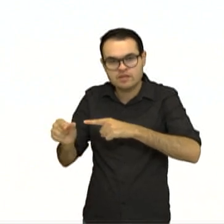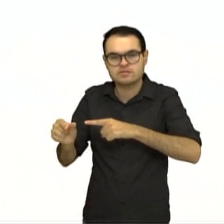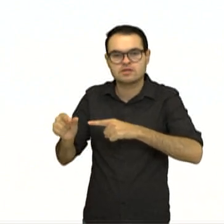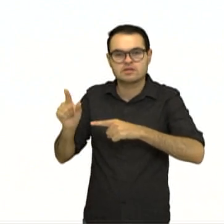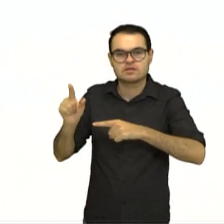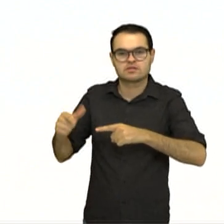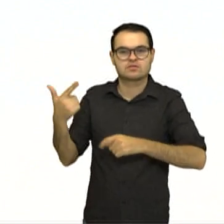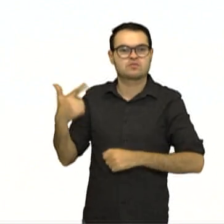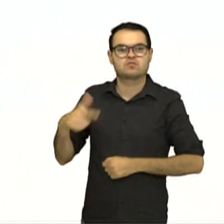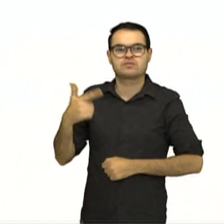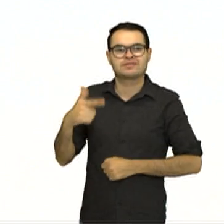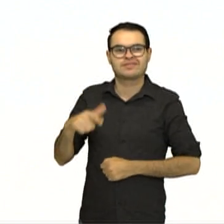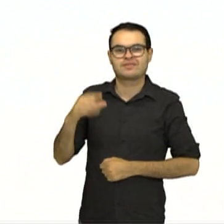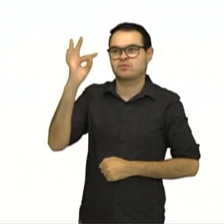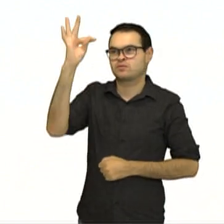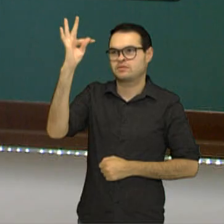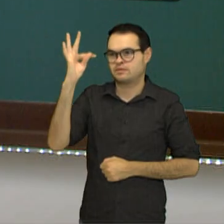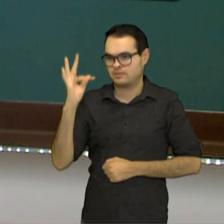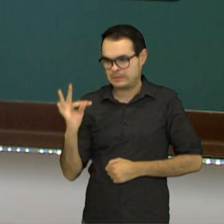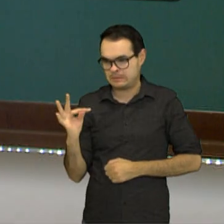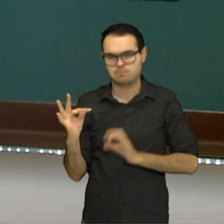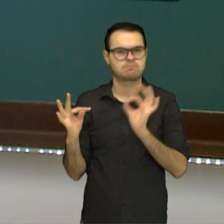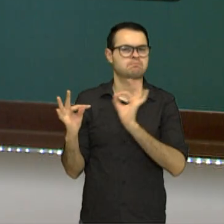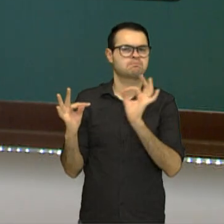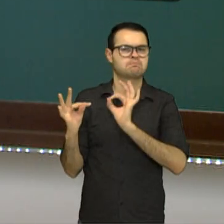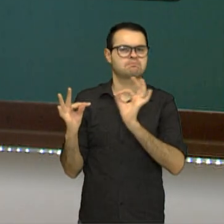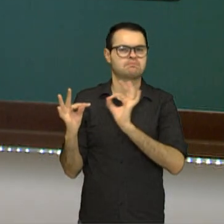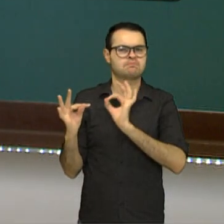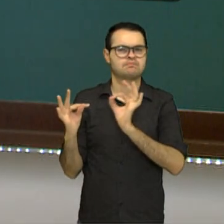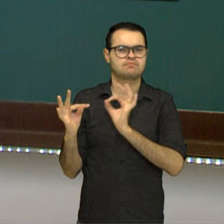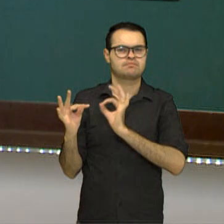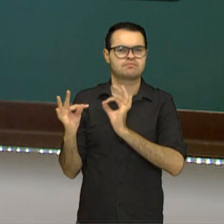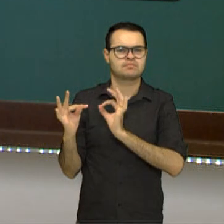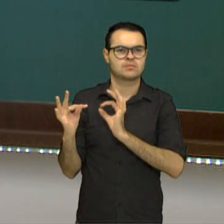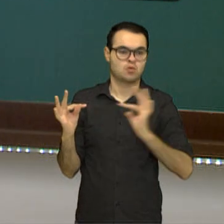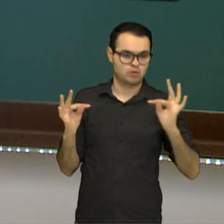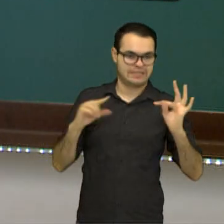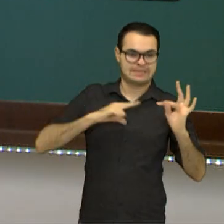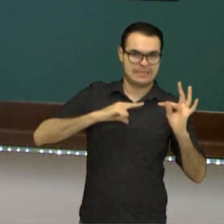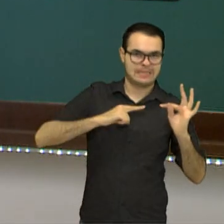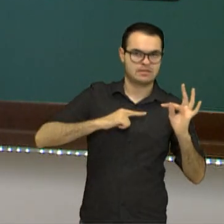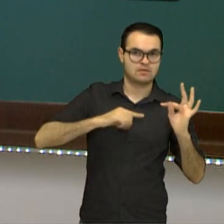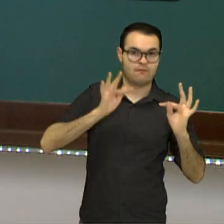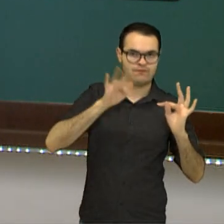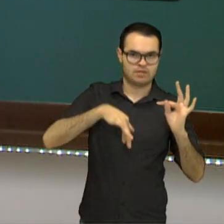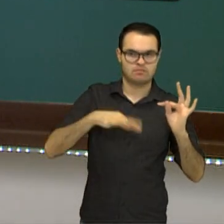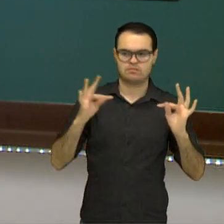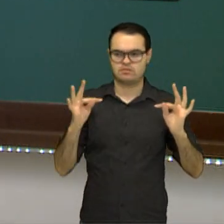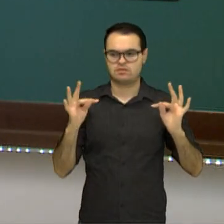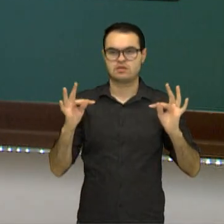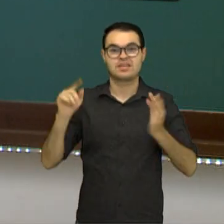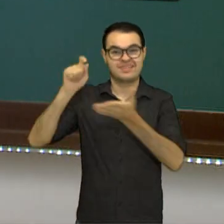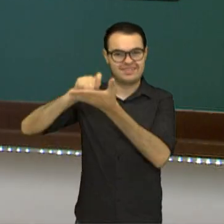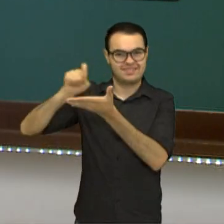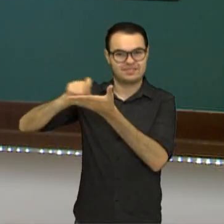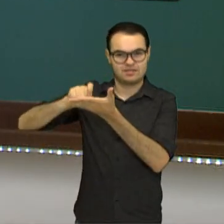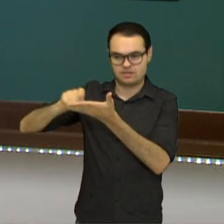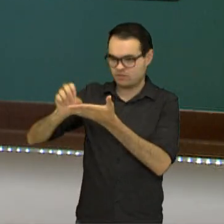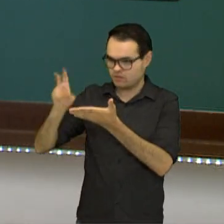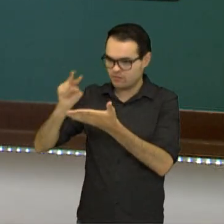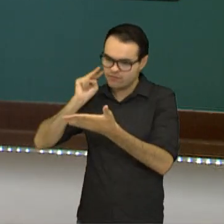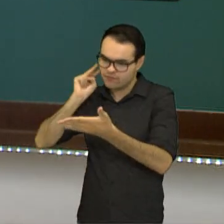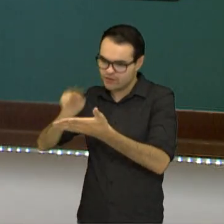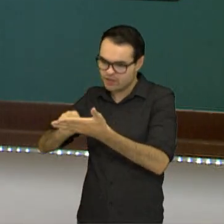que representa o som do primeiro T. Esse T, de fato, ele é escrito, ele aparece na hora que você escreve